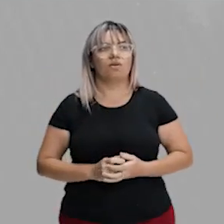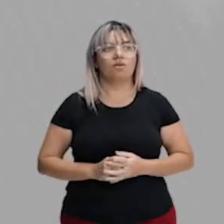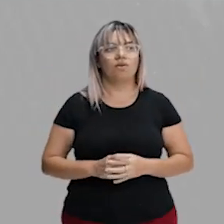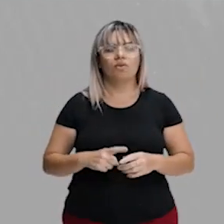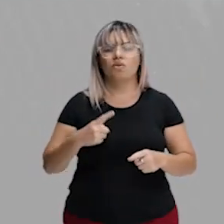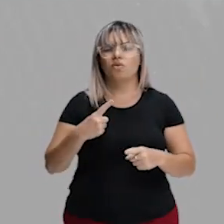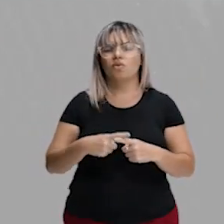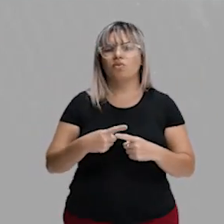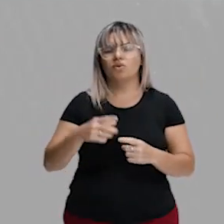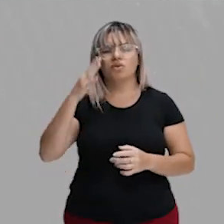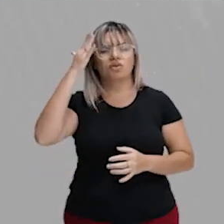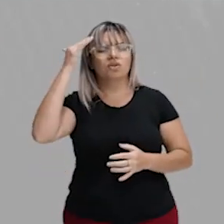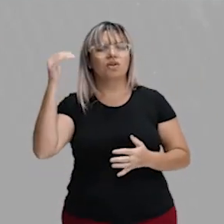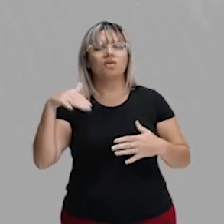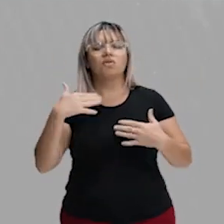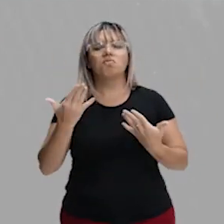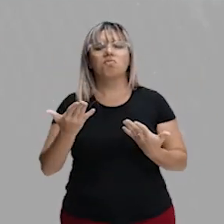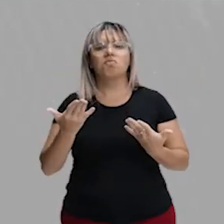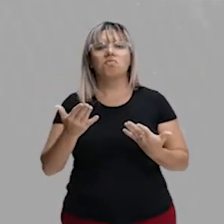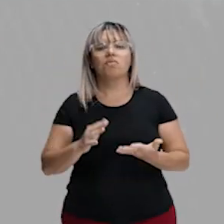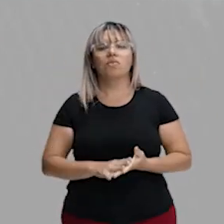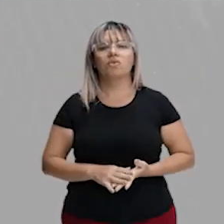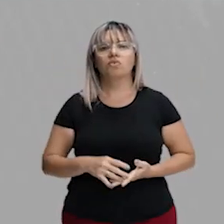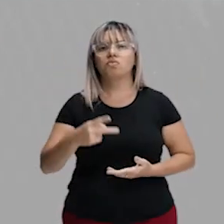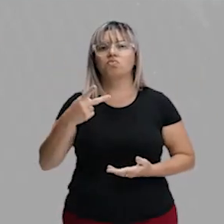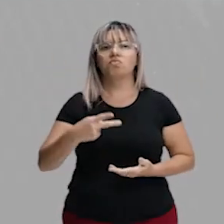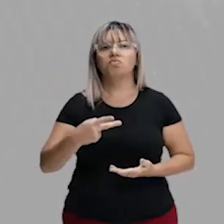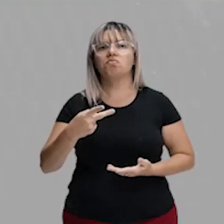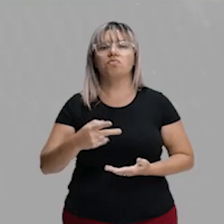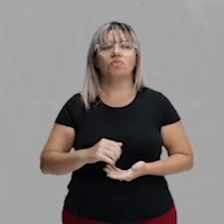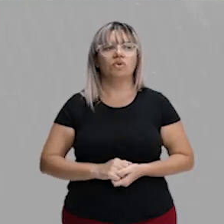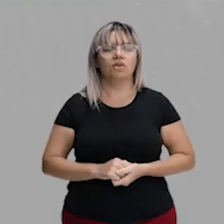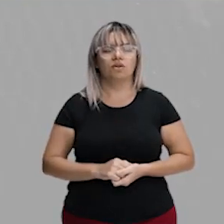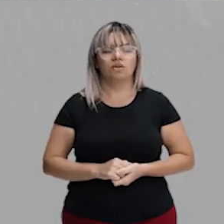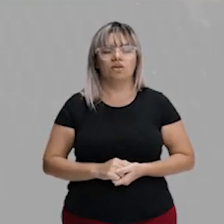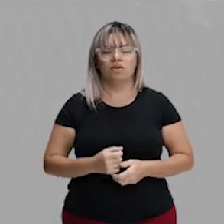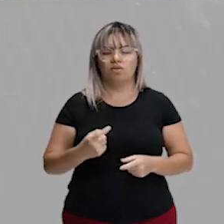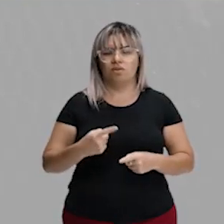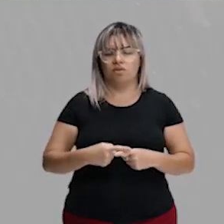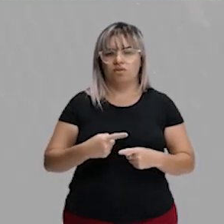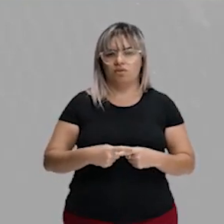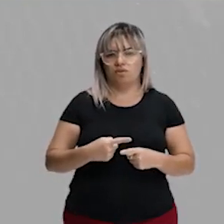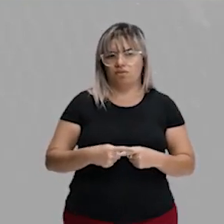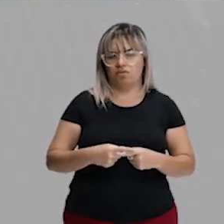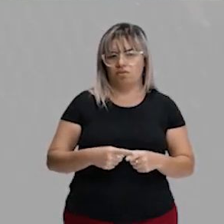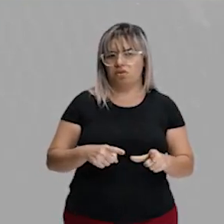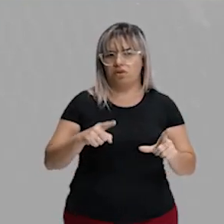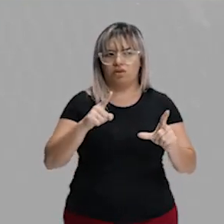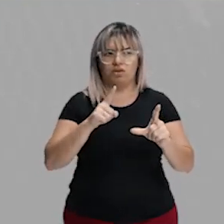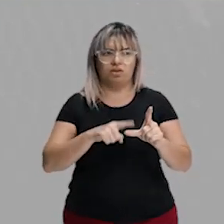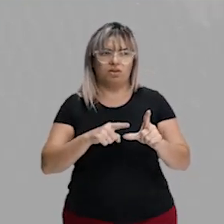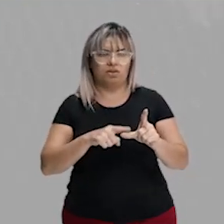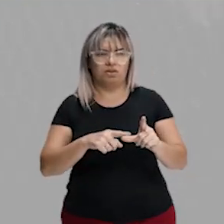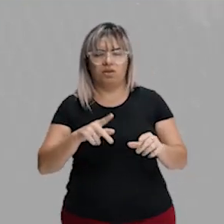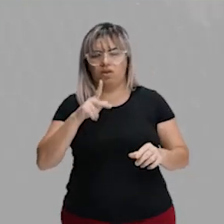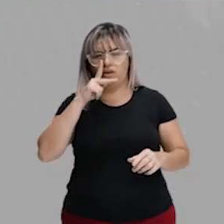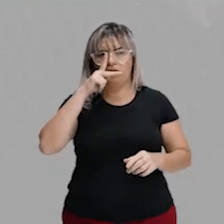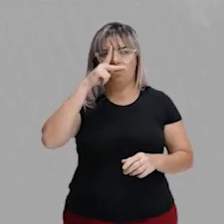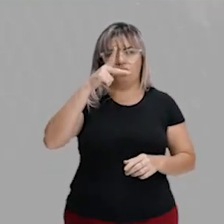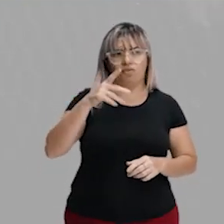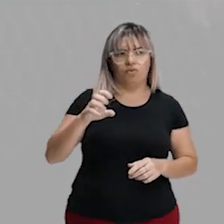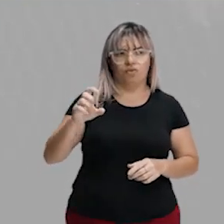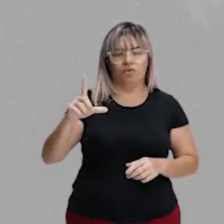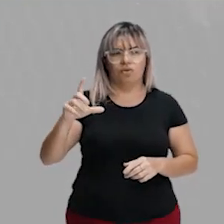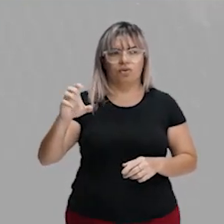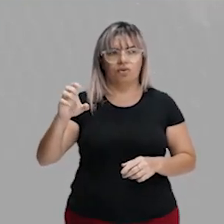conta dos sinais aqui, né, da força eletromotriz, do epsilon que está sem linha, ou